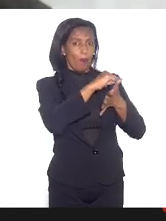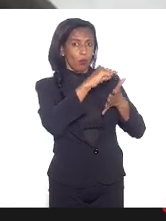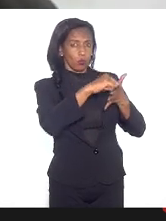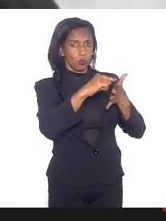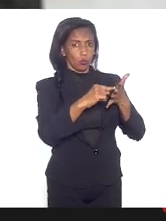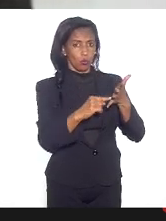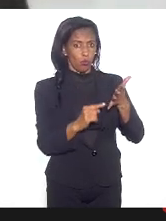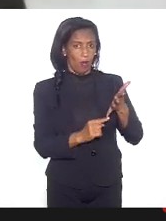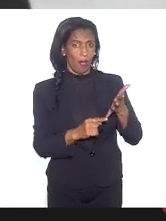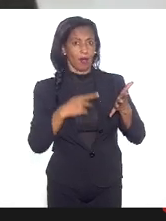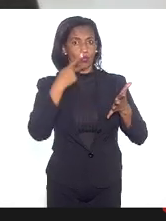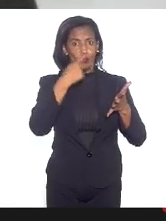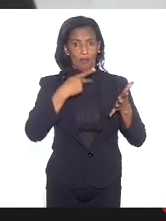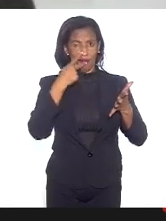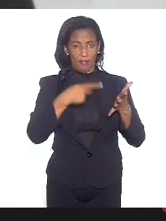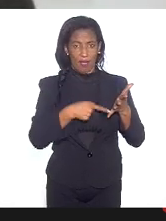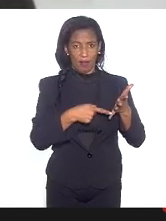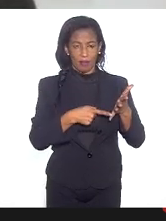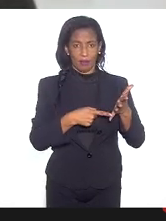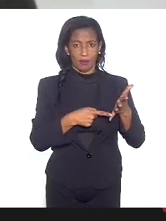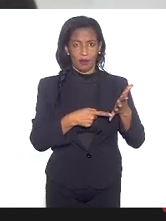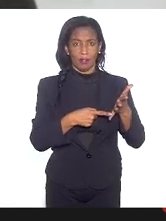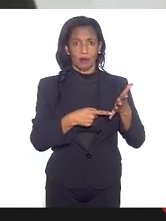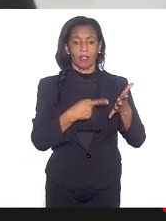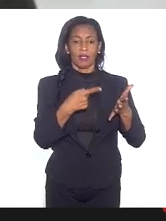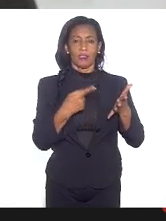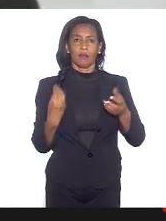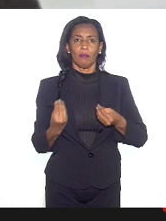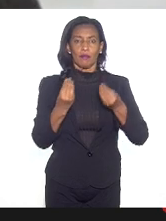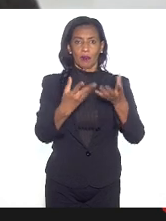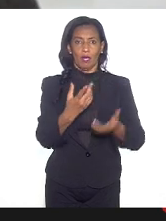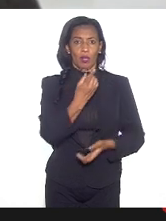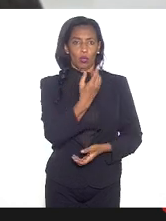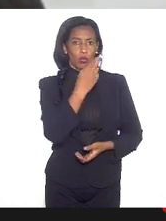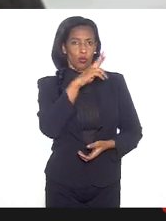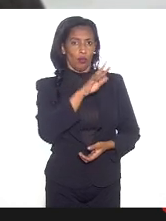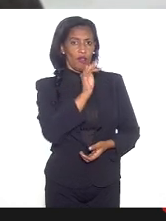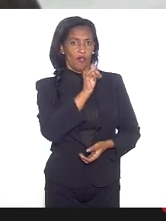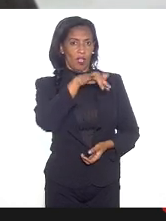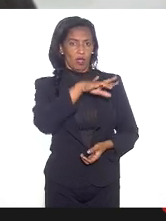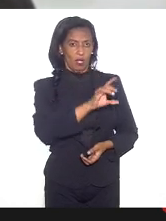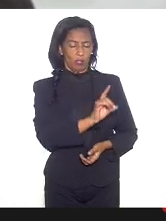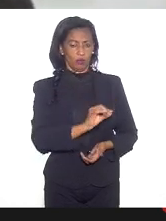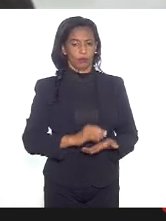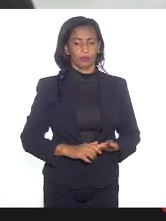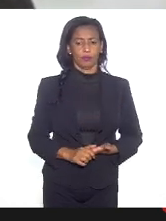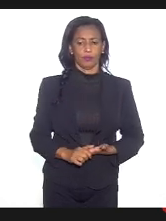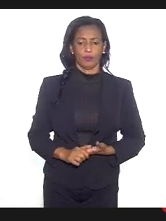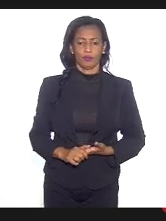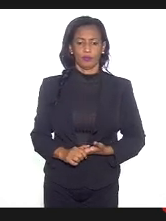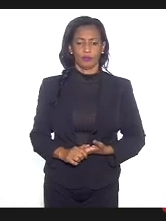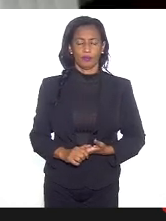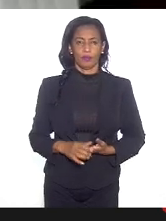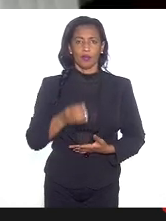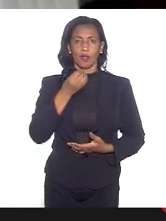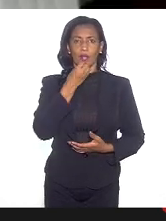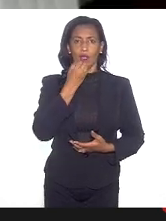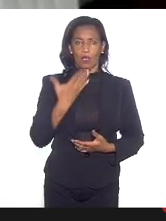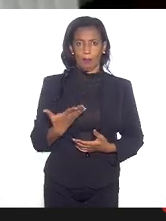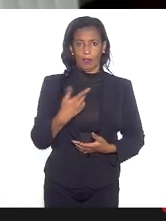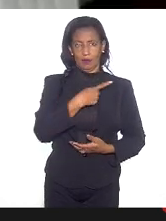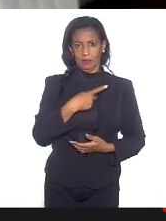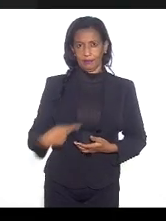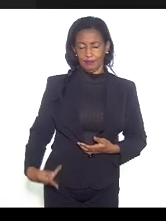na sua fala. Então, passar a palavra para o doutor Fernando, cumprimentando Vossa Excelência desde já. Muito obrigado,